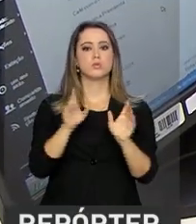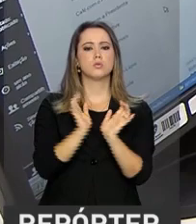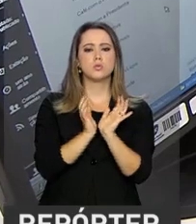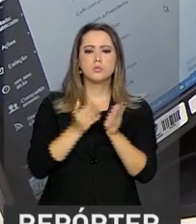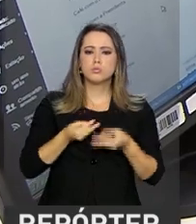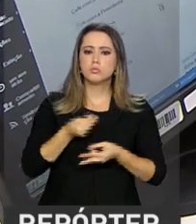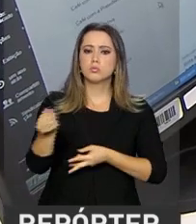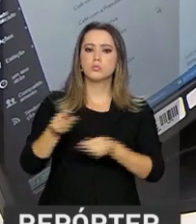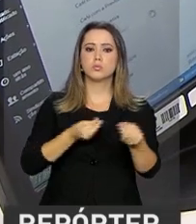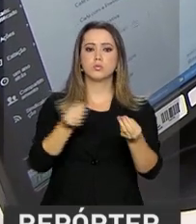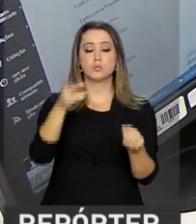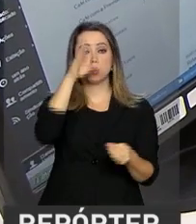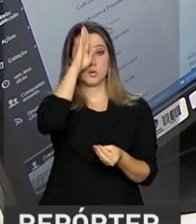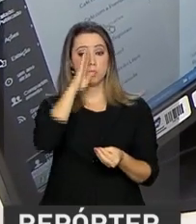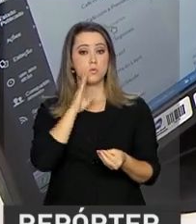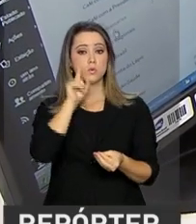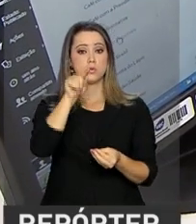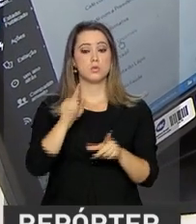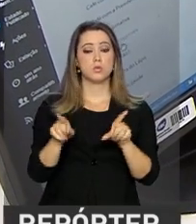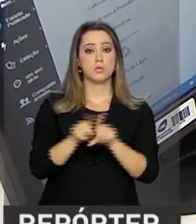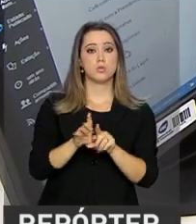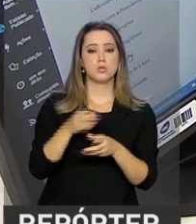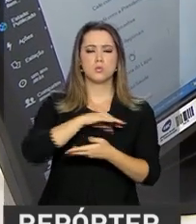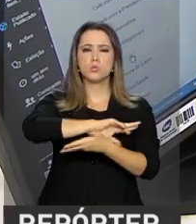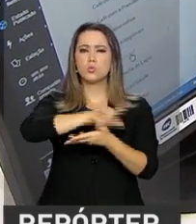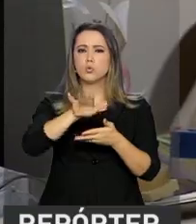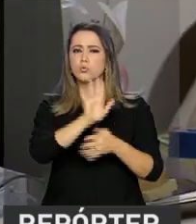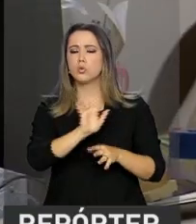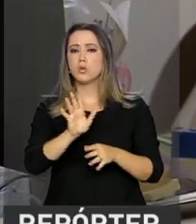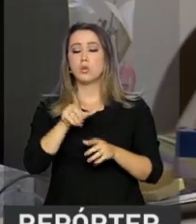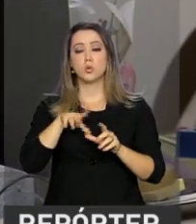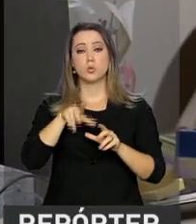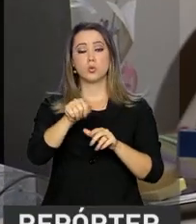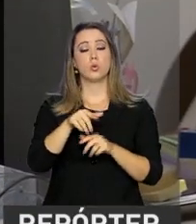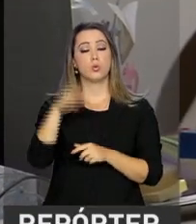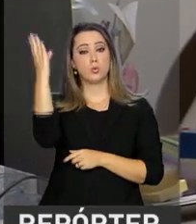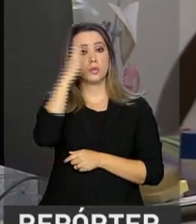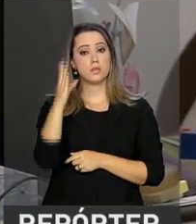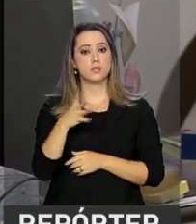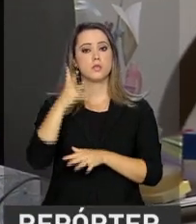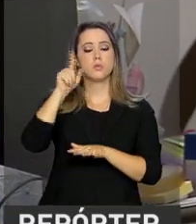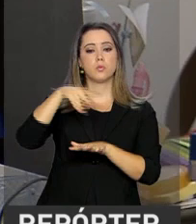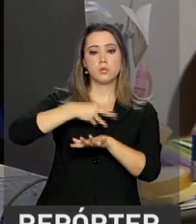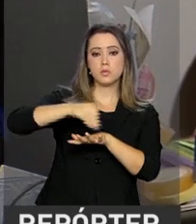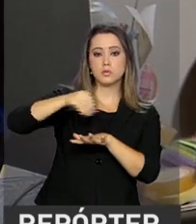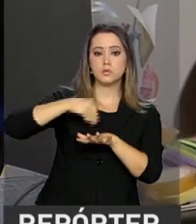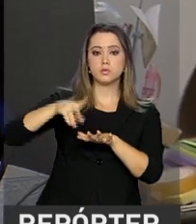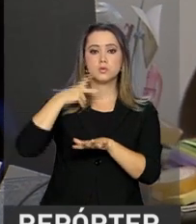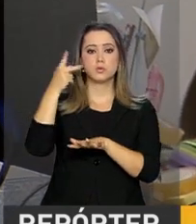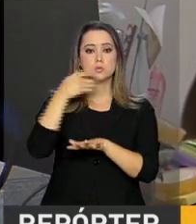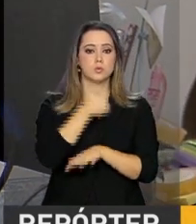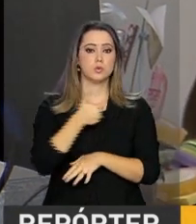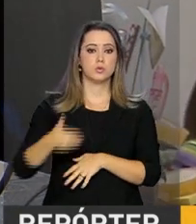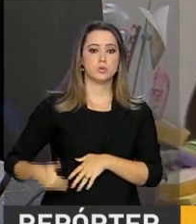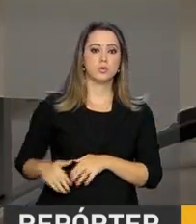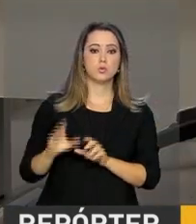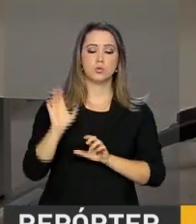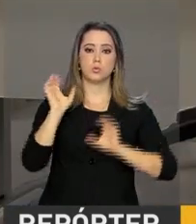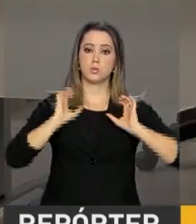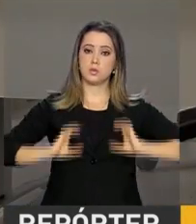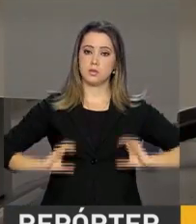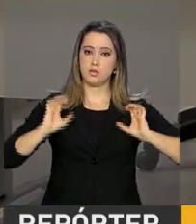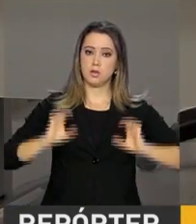disponibilizados de graça para emissoras de todo o país são informações sobre políticas públicas para o cidadão